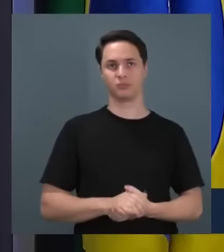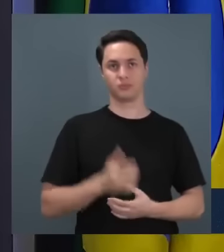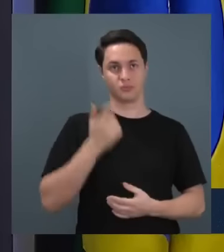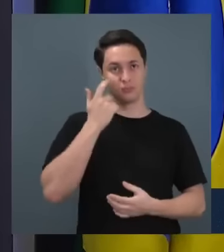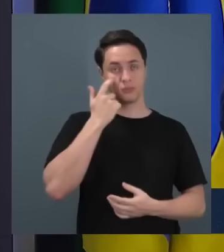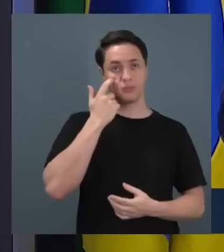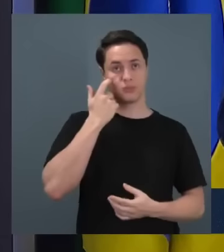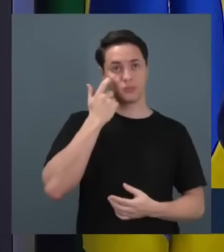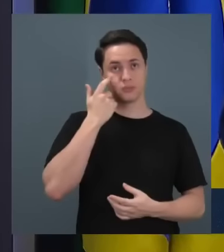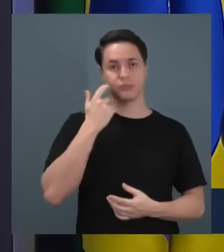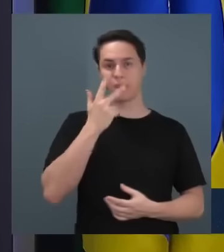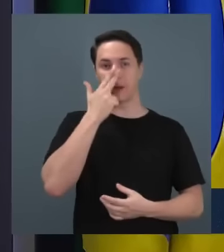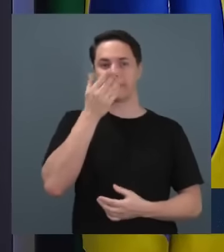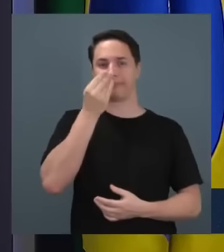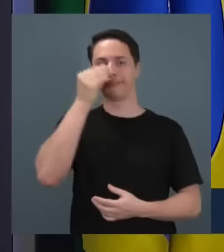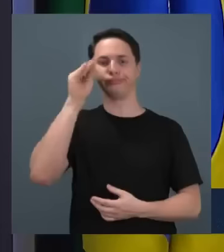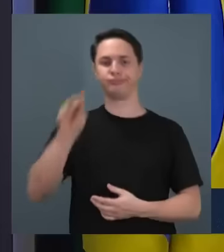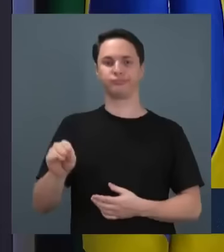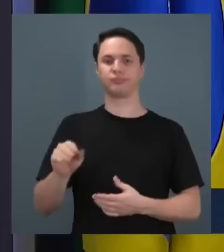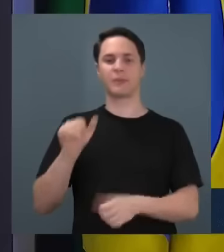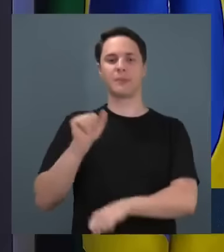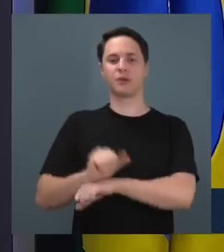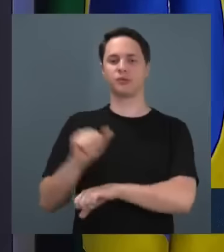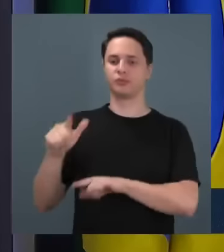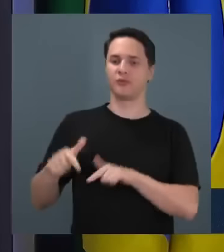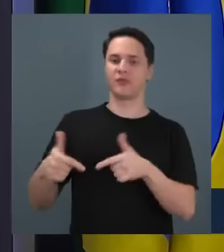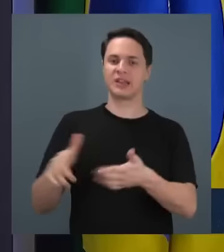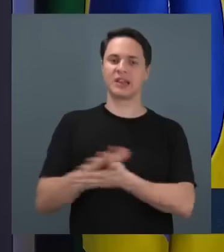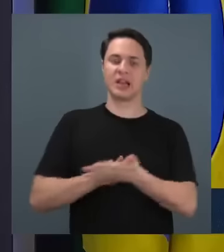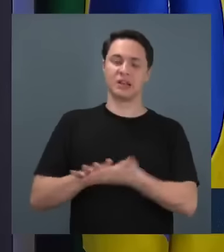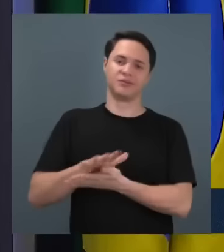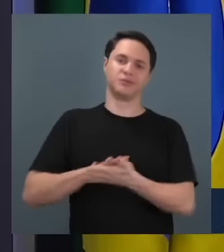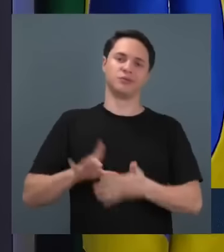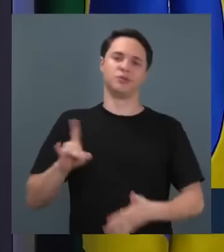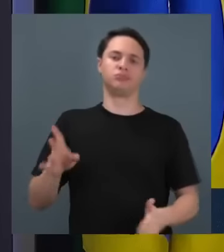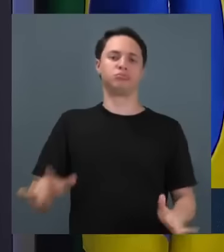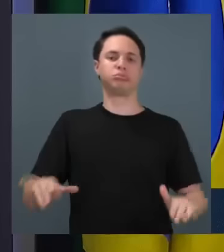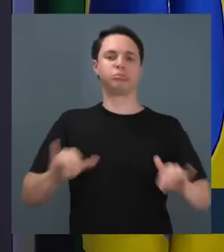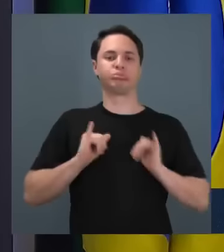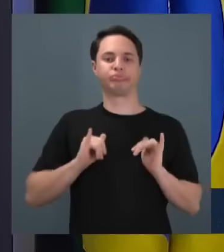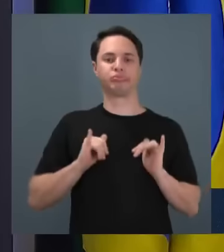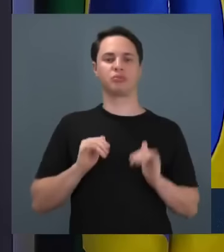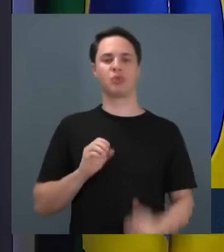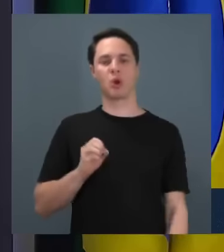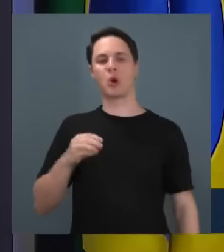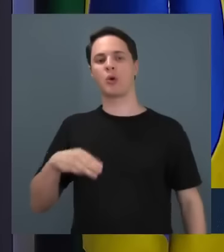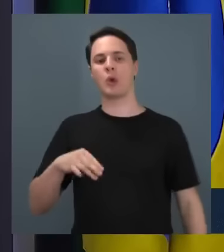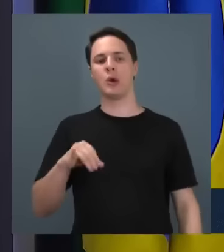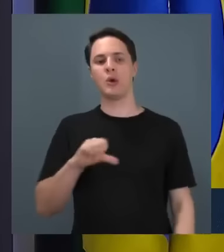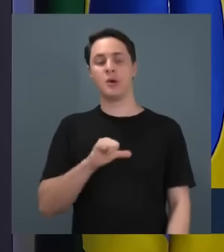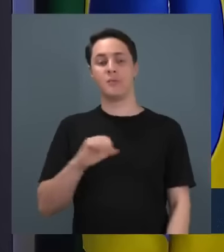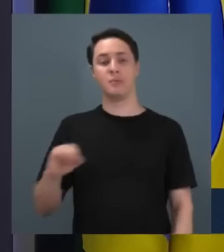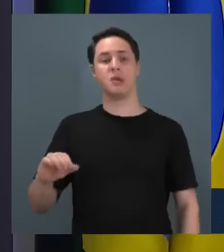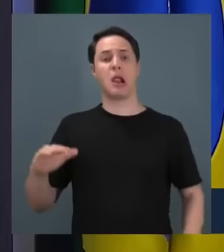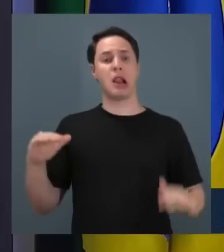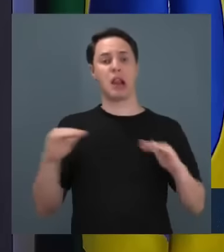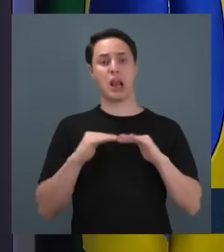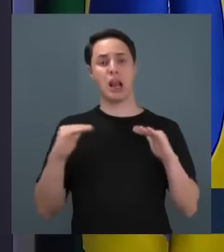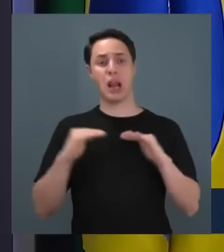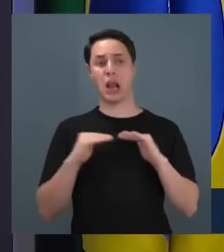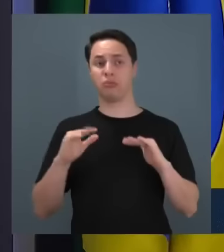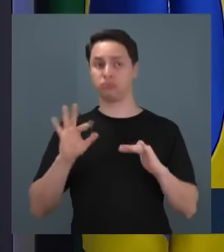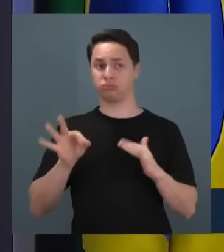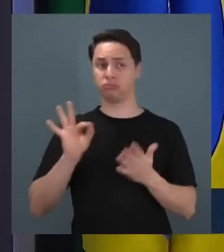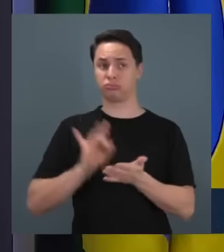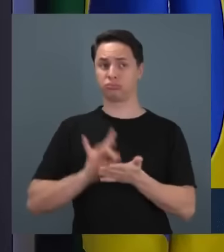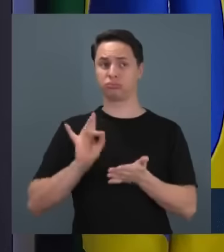têm deixado de lado esse enfrentamento. Muito pelo contrário, tem sido omisso e até conivente.